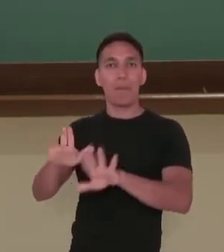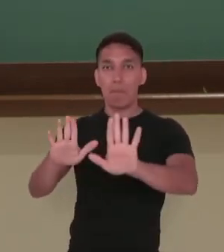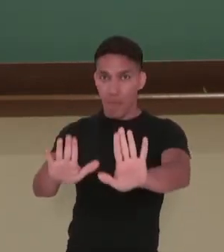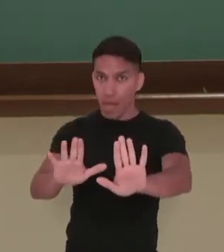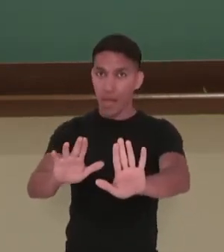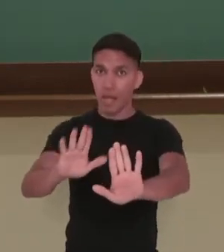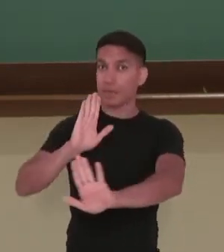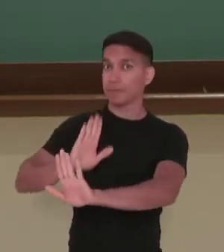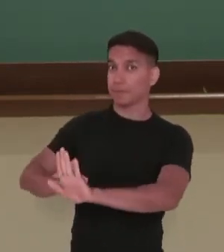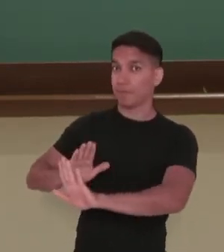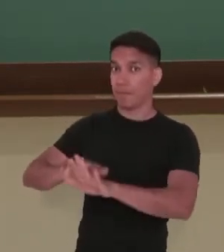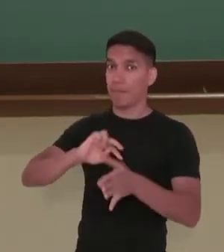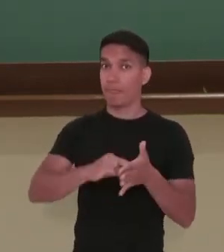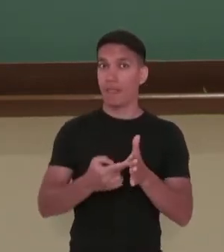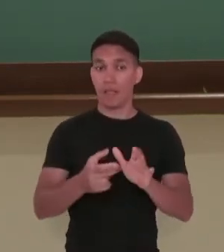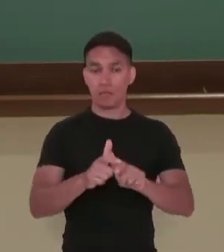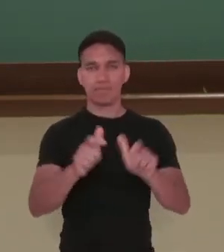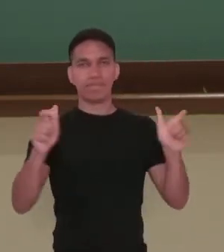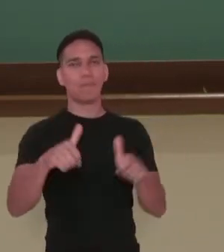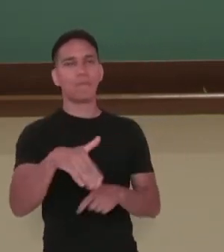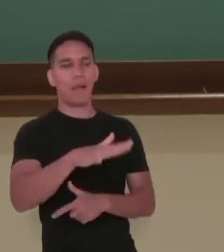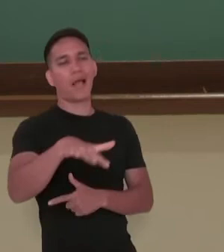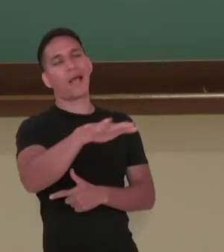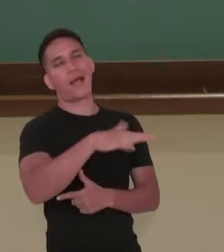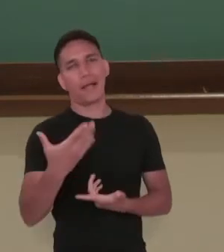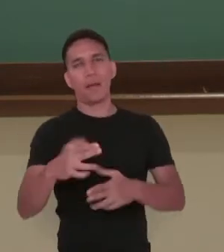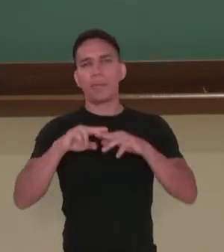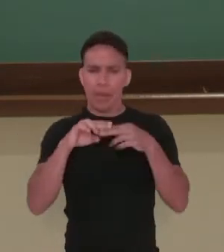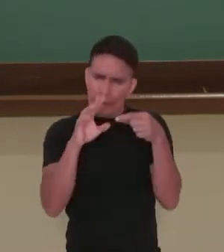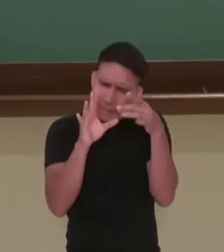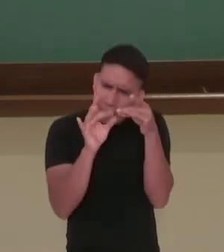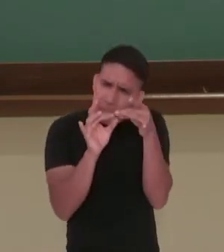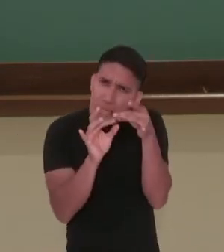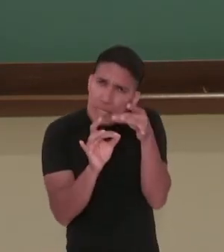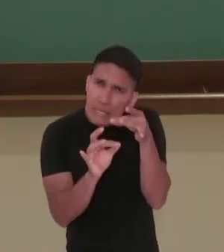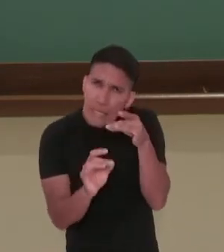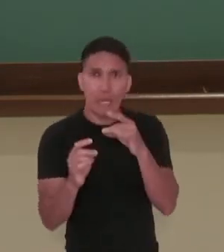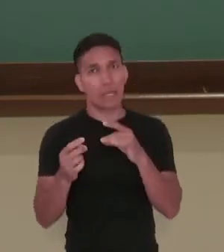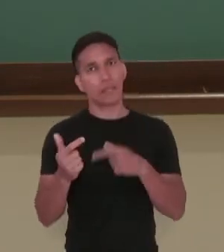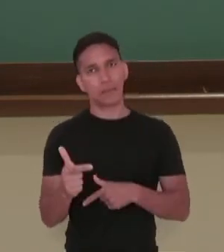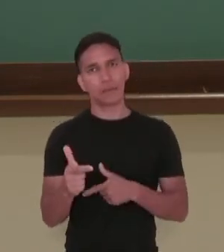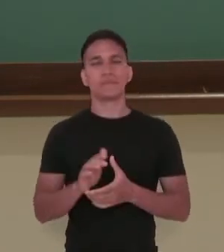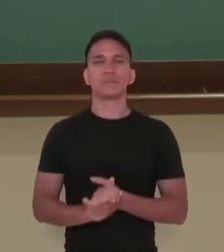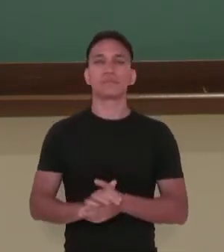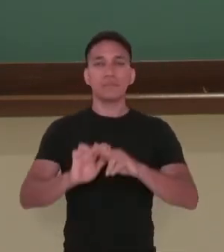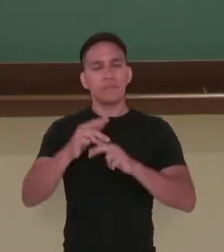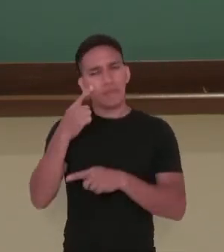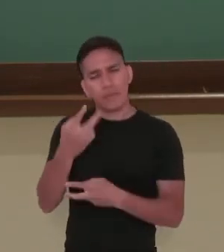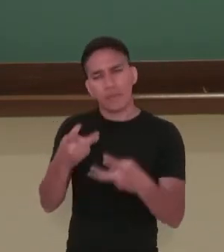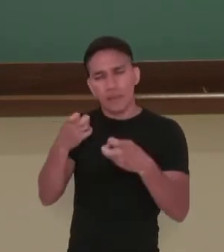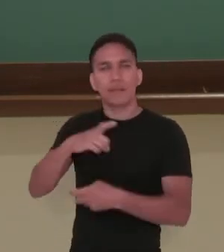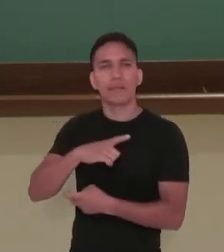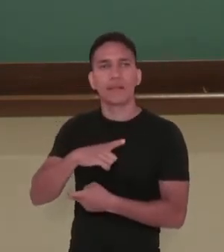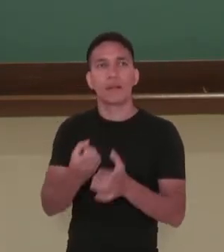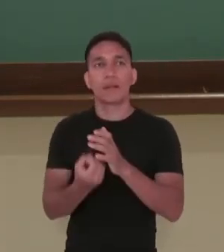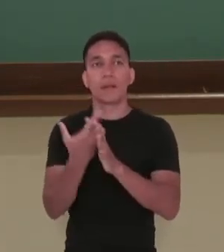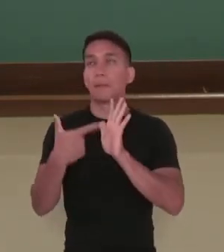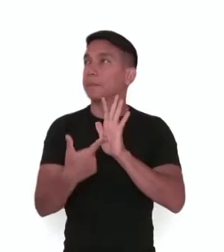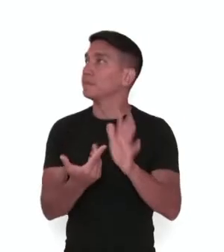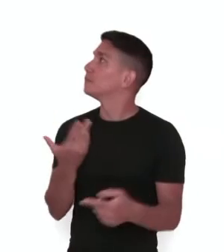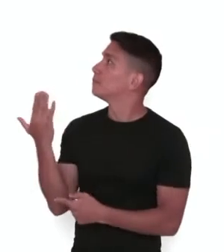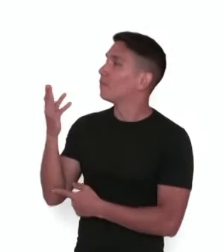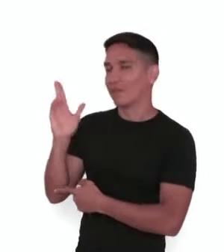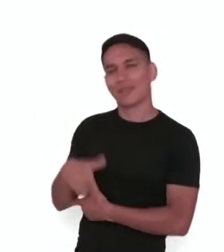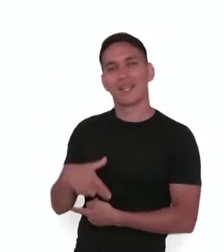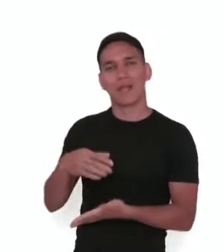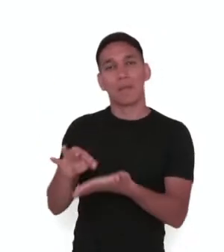muito grande, não tem riquezas de detalhes, ok? E aí você teria, então, né, essa formação. Aqui nós temos aí, ó, um mapa